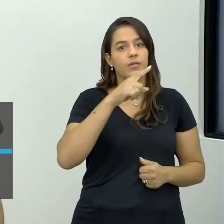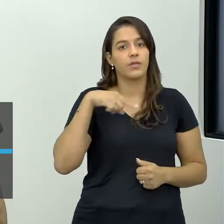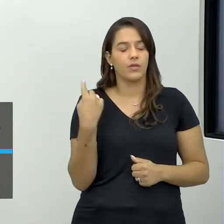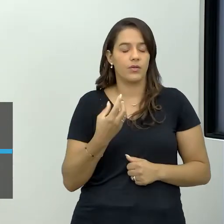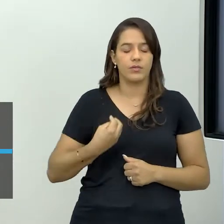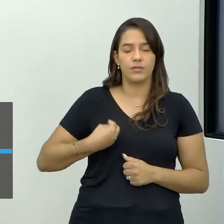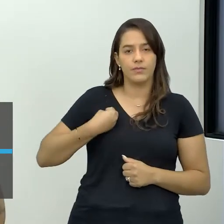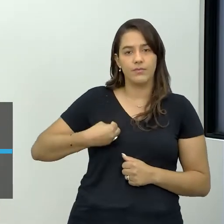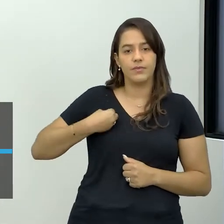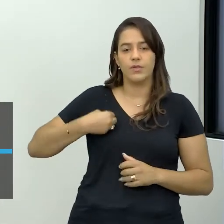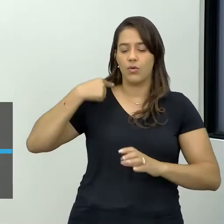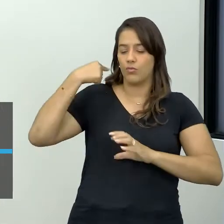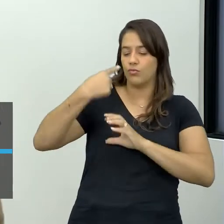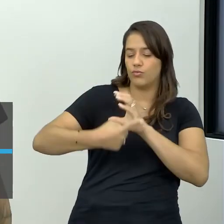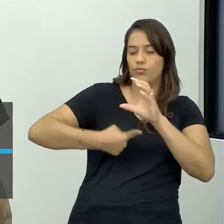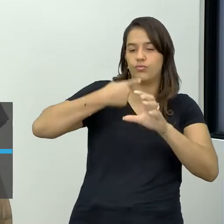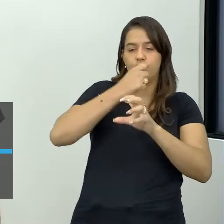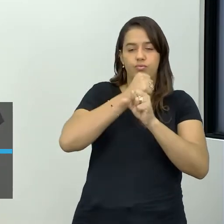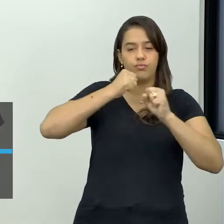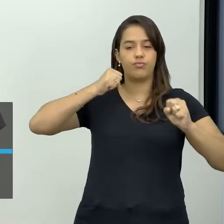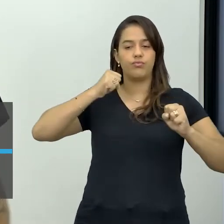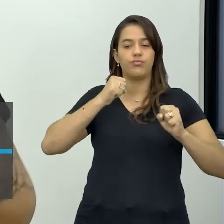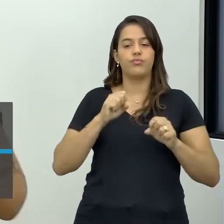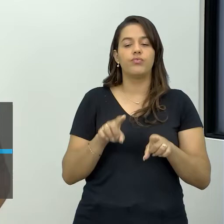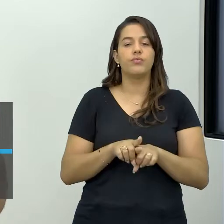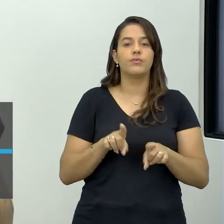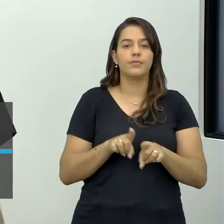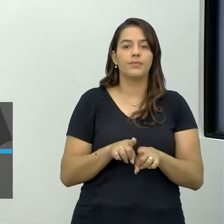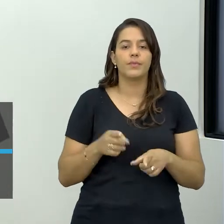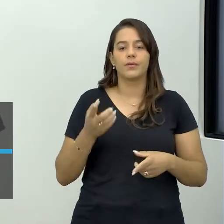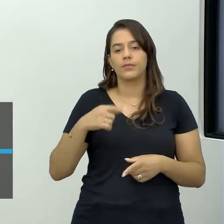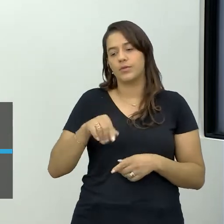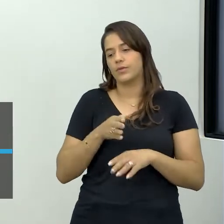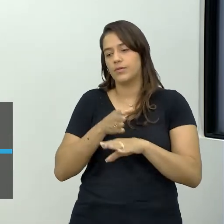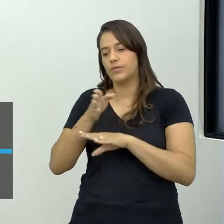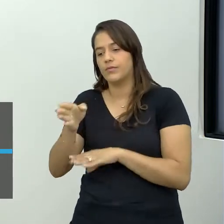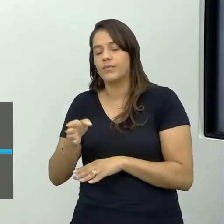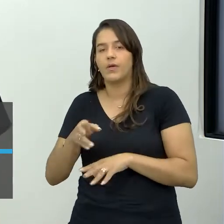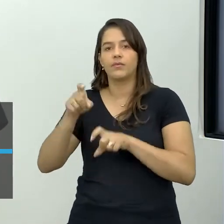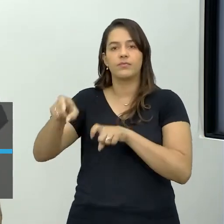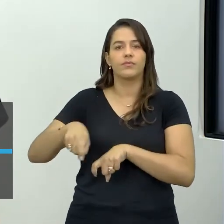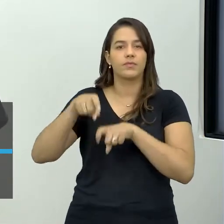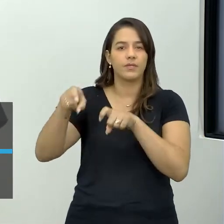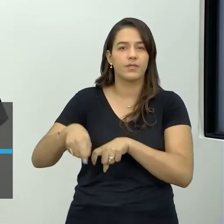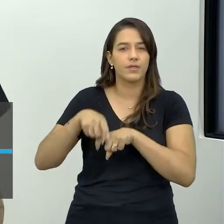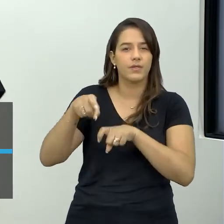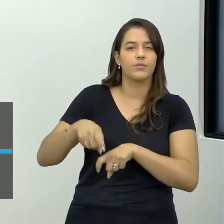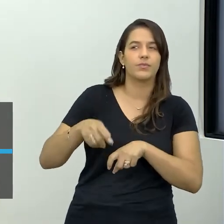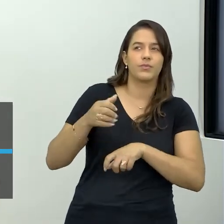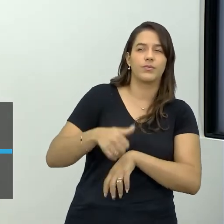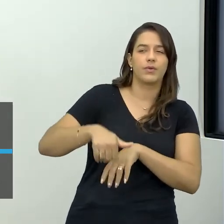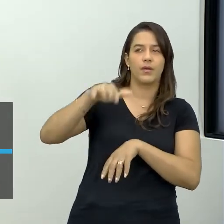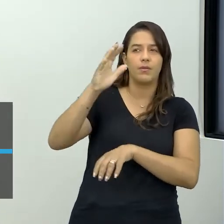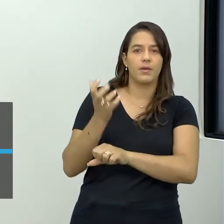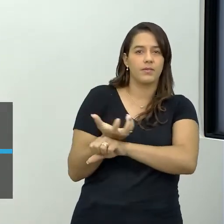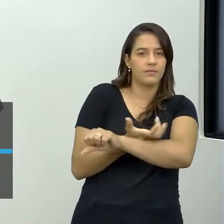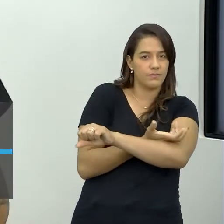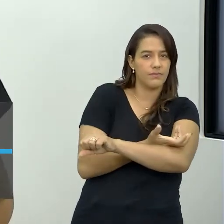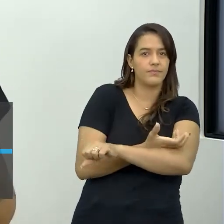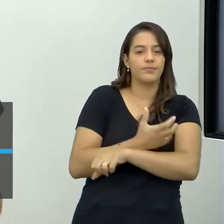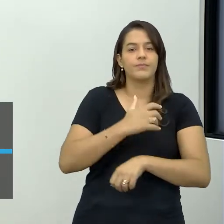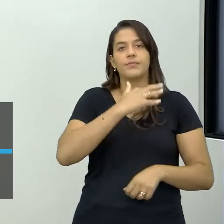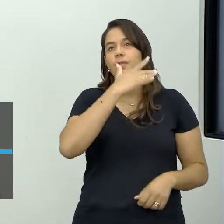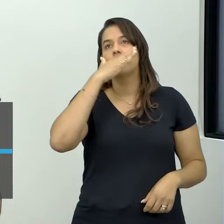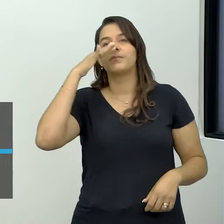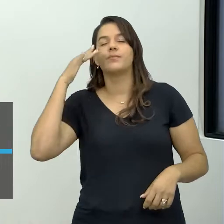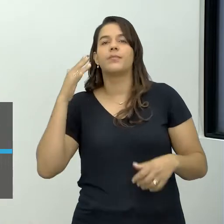efeito estufa. Por isso, por exemplo, que a gente sente quando a gente vai num campo, num sítio, num lugar mais verde, por assim dizer, a gente sente